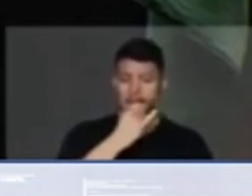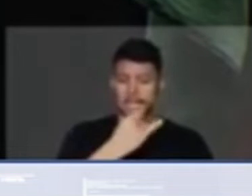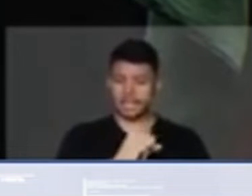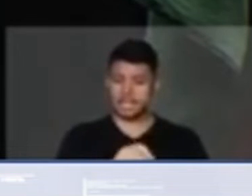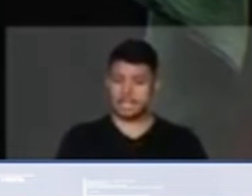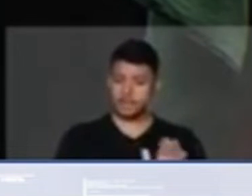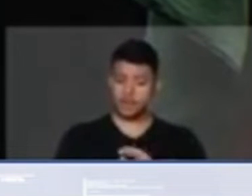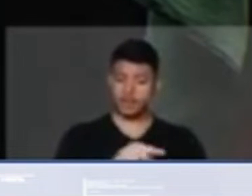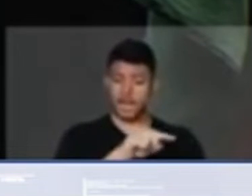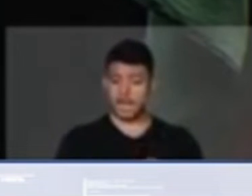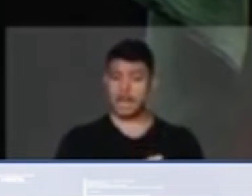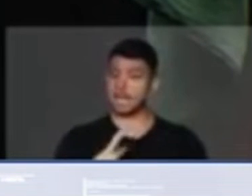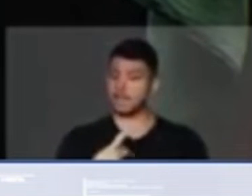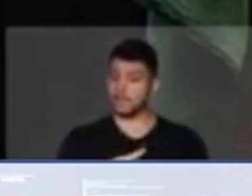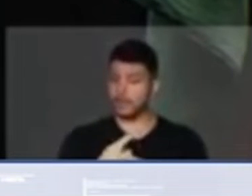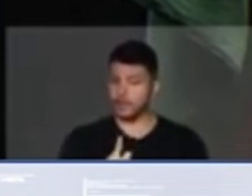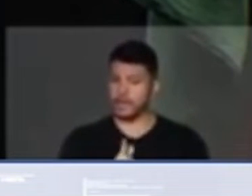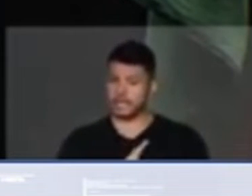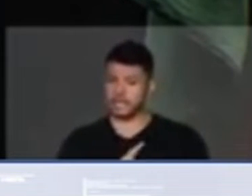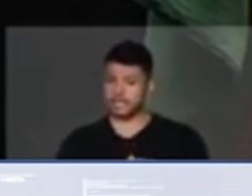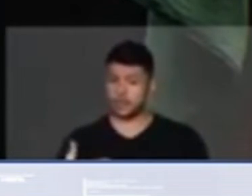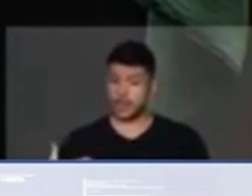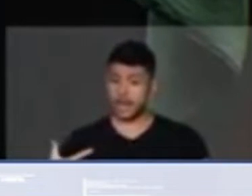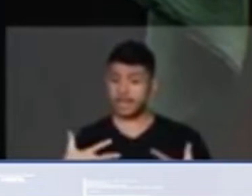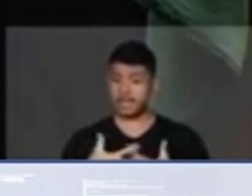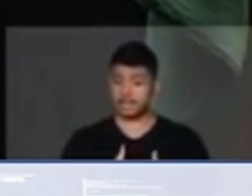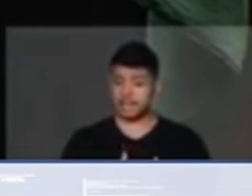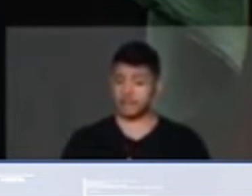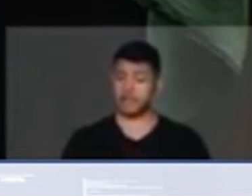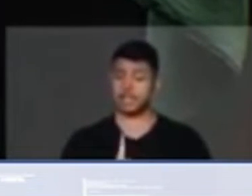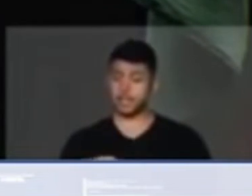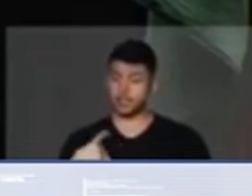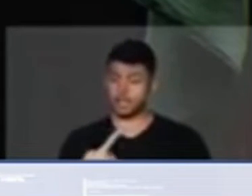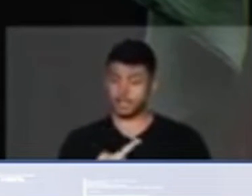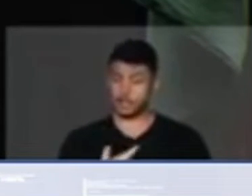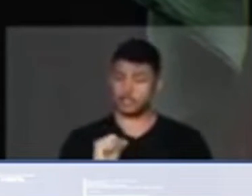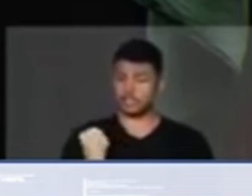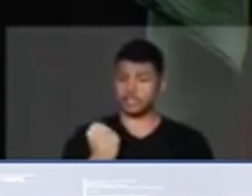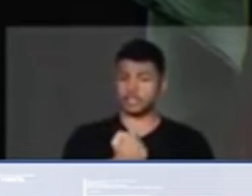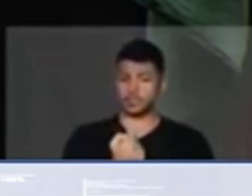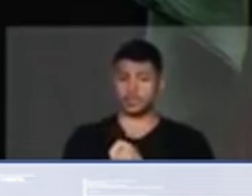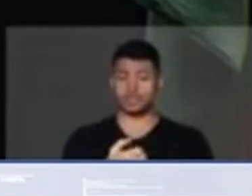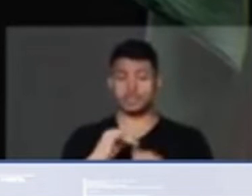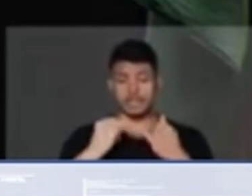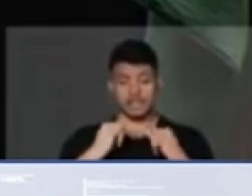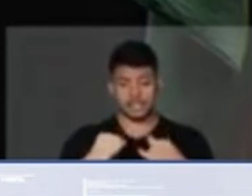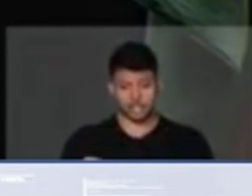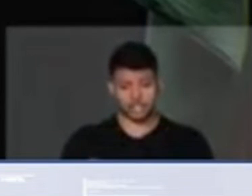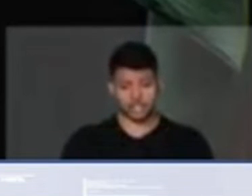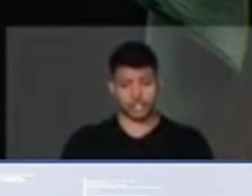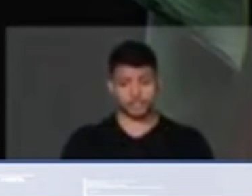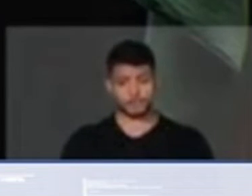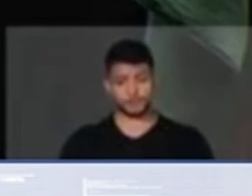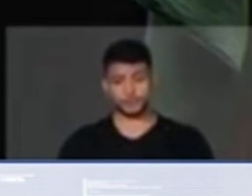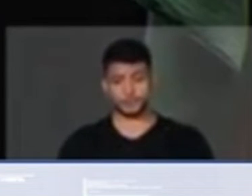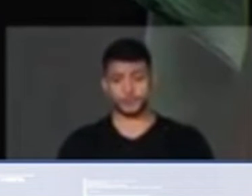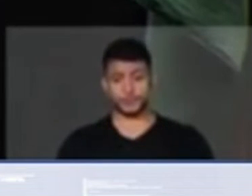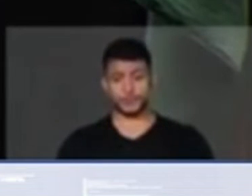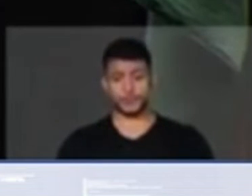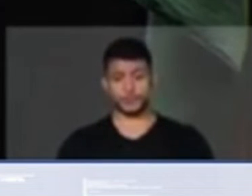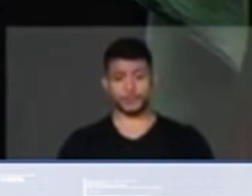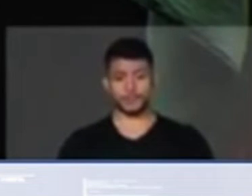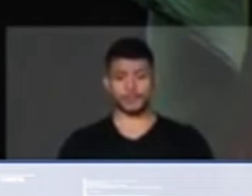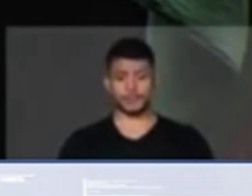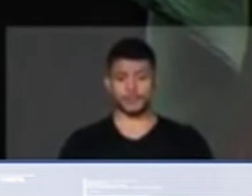risco a segurança energética brasileira e um dos bens estratégicos nossos, que é a energia comercializada com